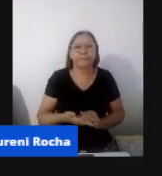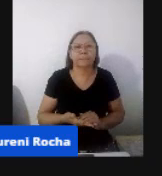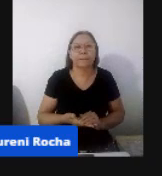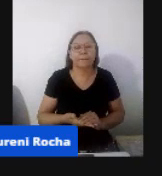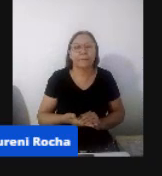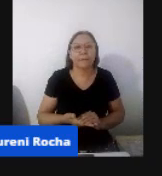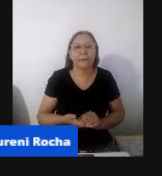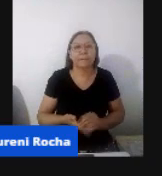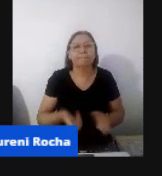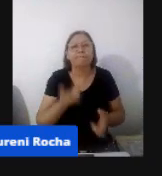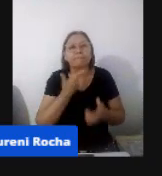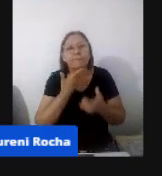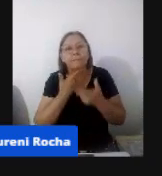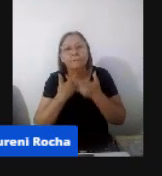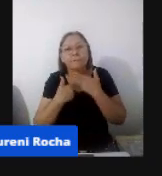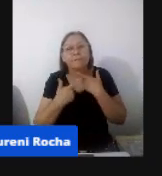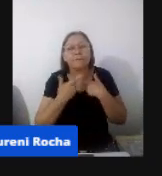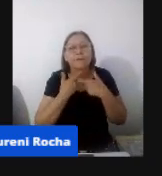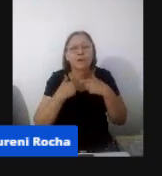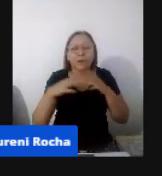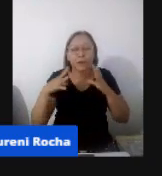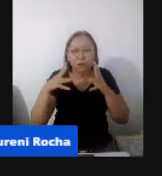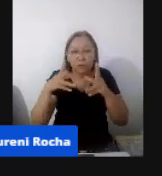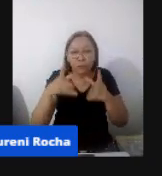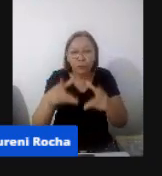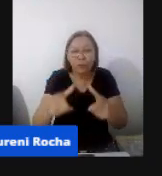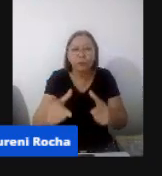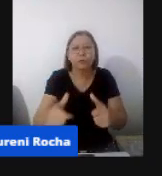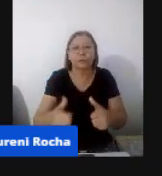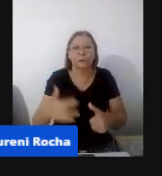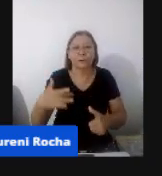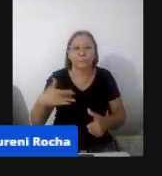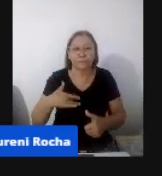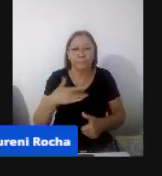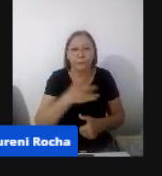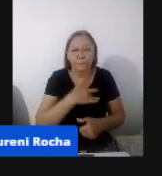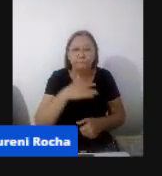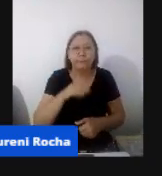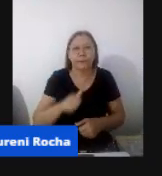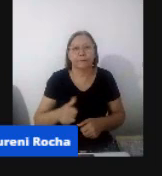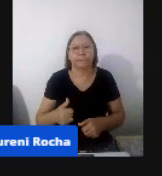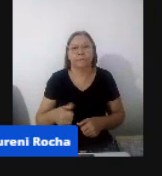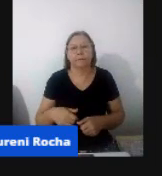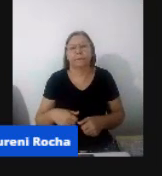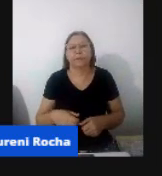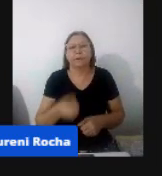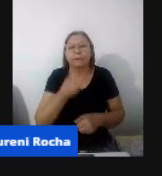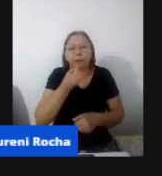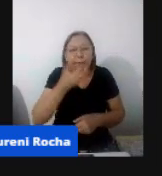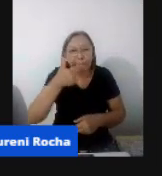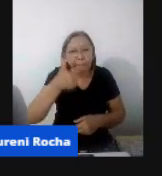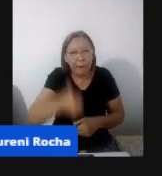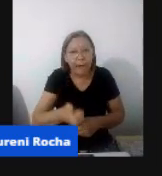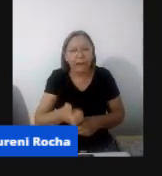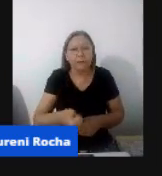desejar que todos vocês fiquem bem, que todos vocês estejam bem. Eu sei que esse momento é um momento